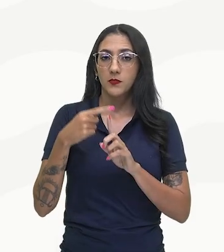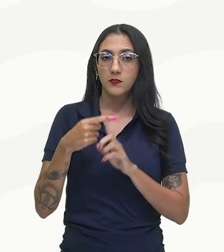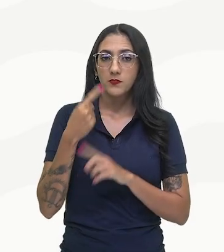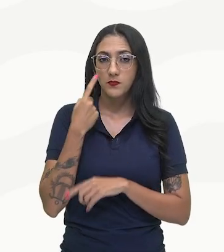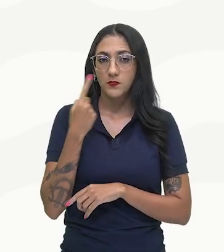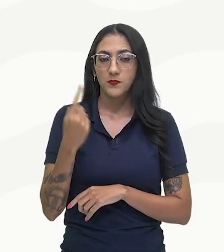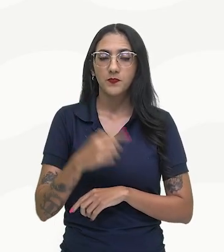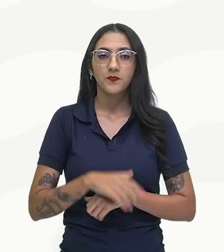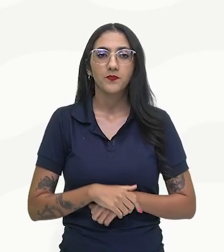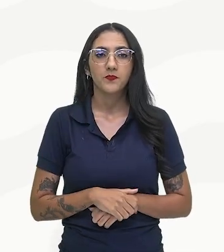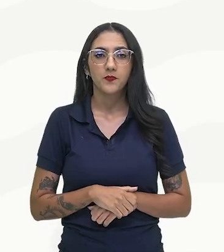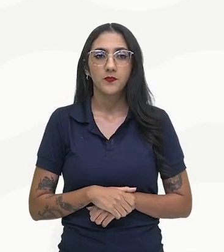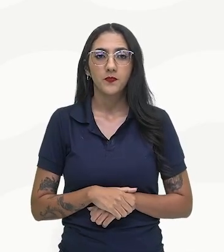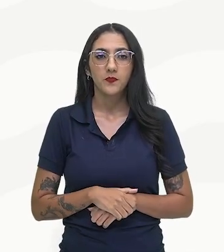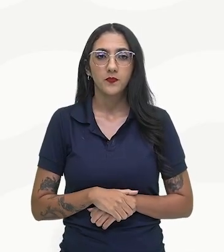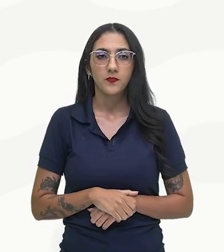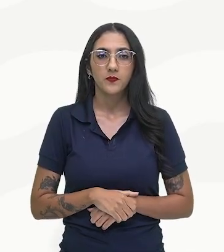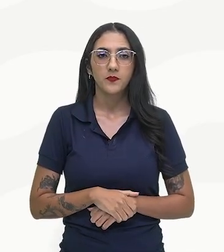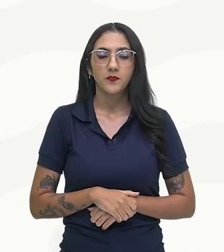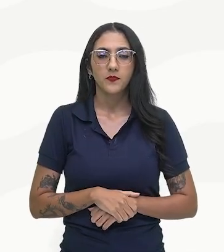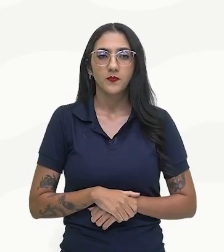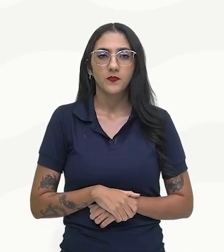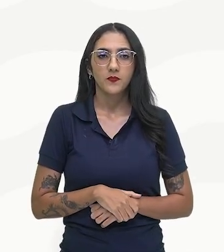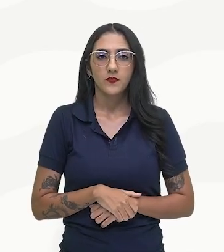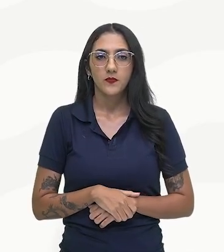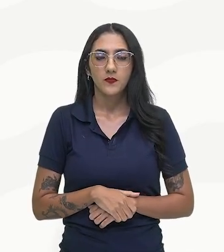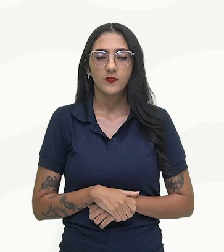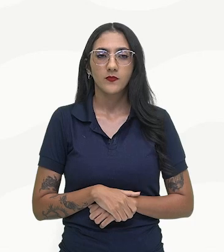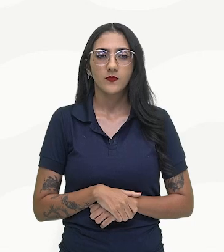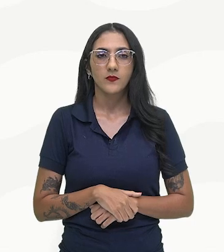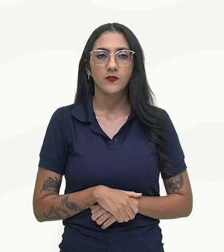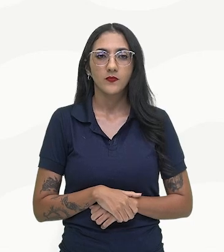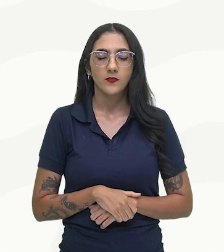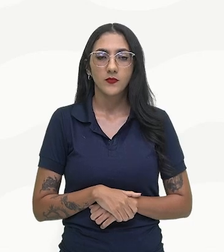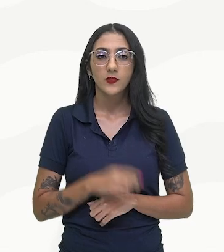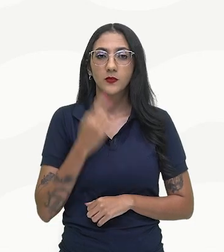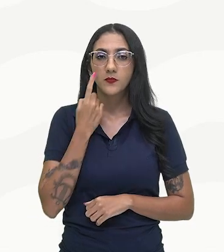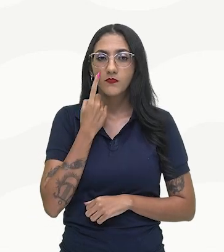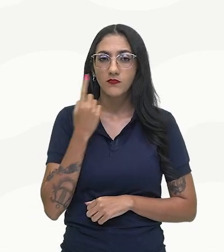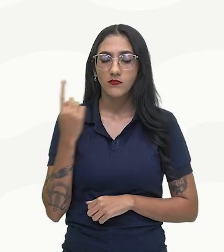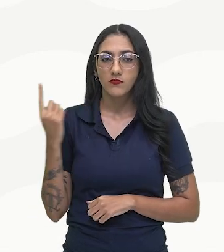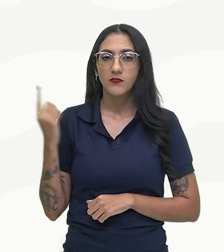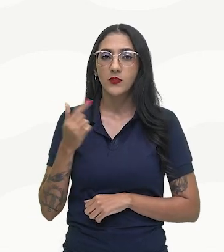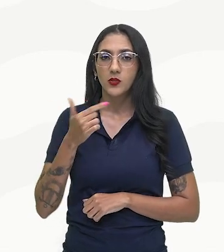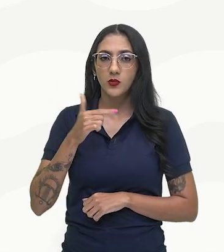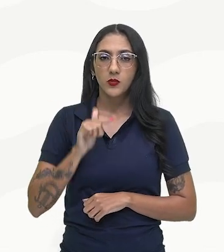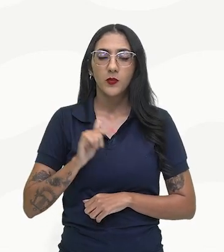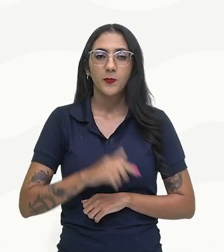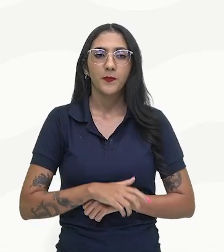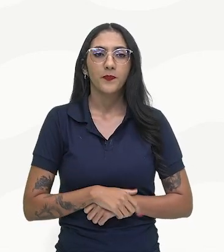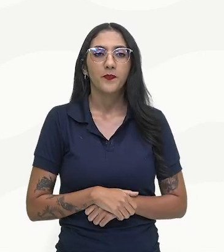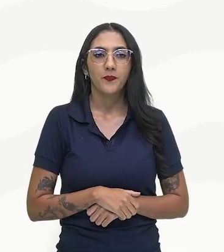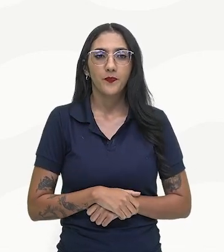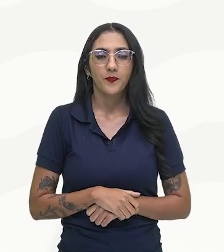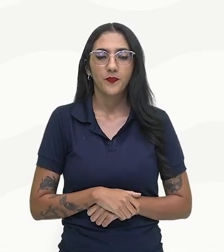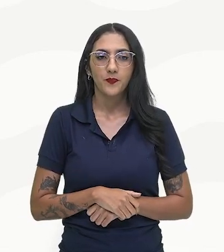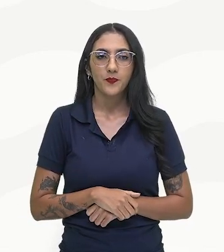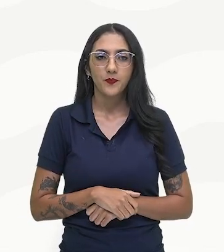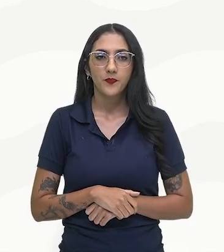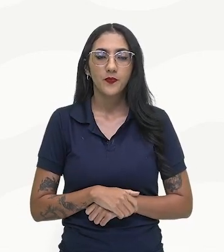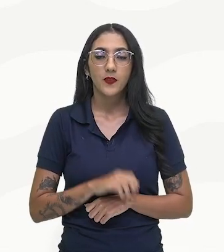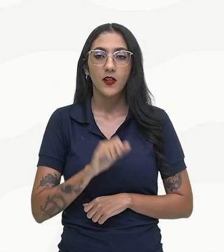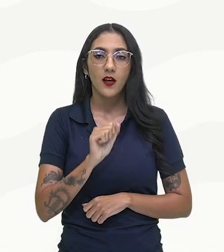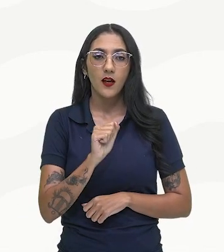gente só precisa ajeitar aqui, 8x mais 10x, 18x, e a área ela pode ser representada